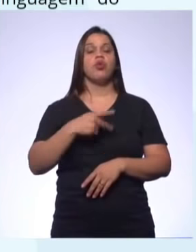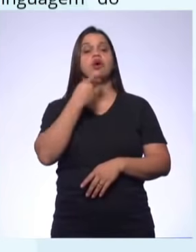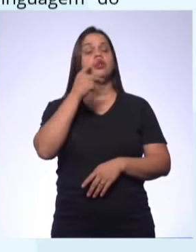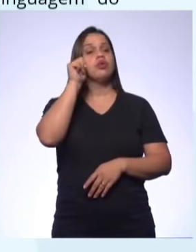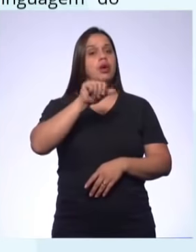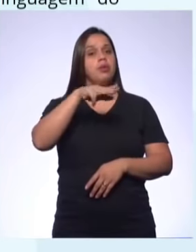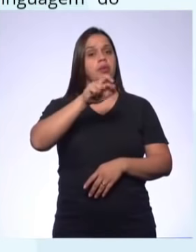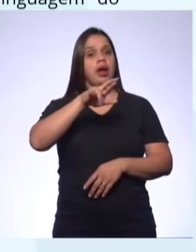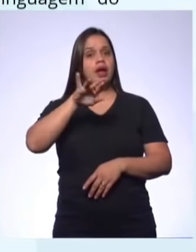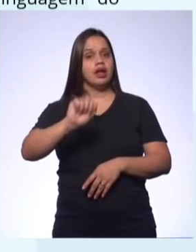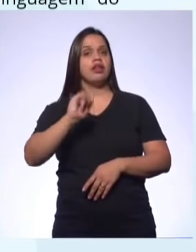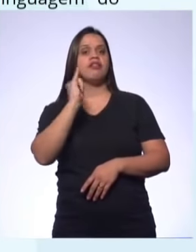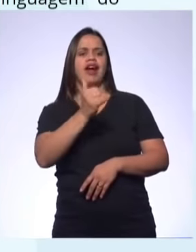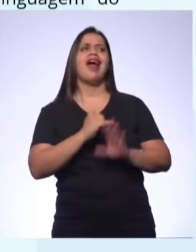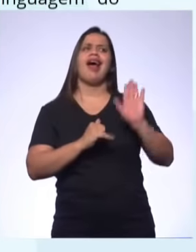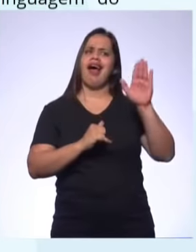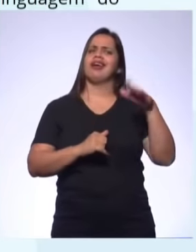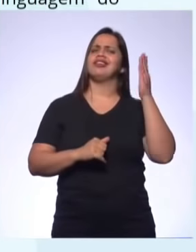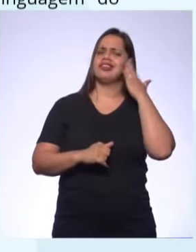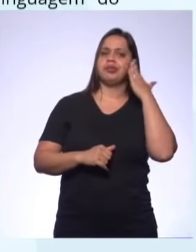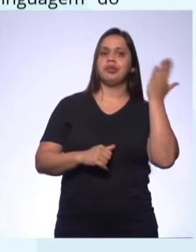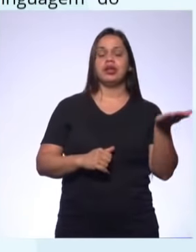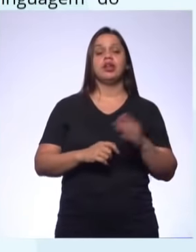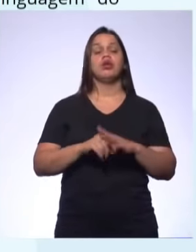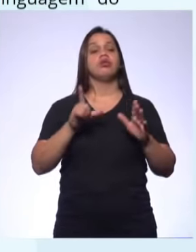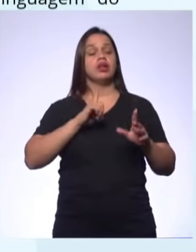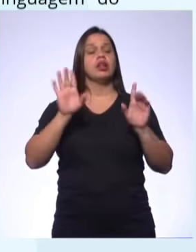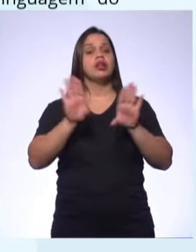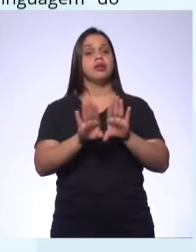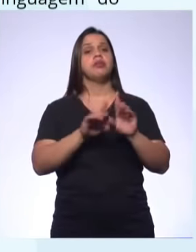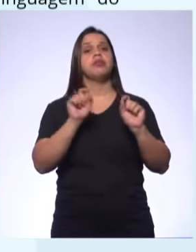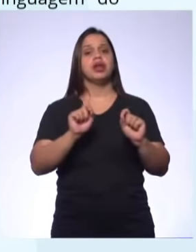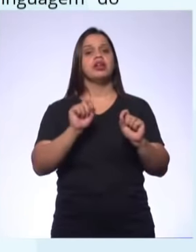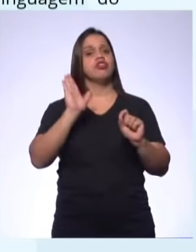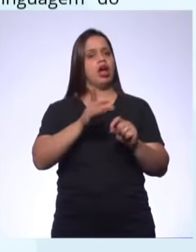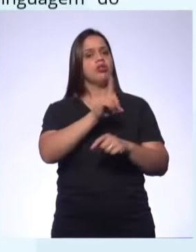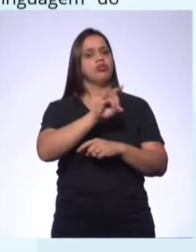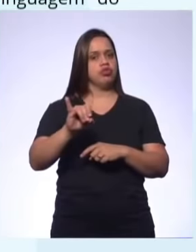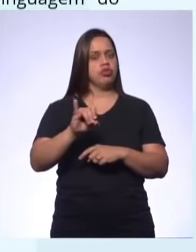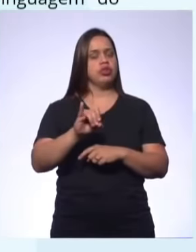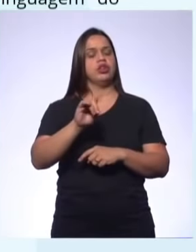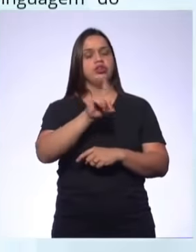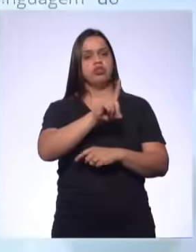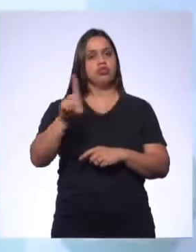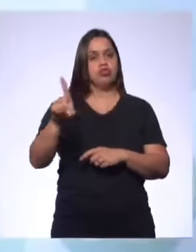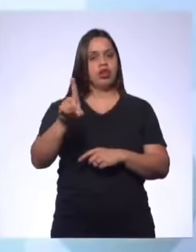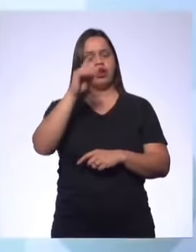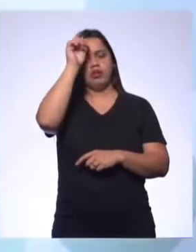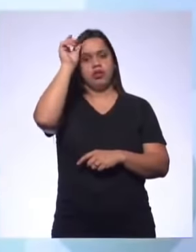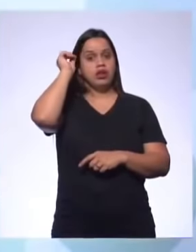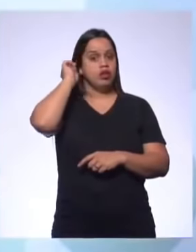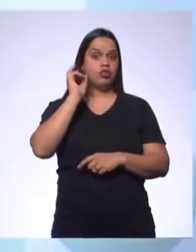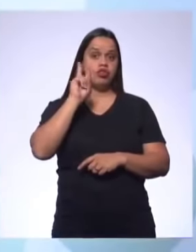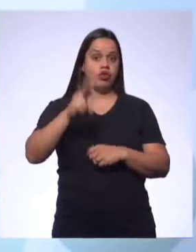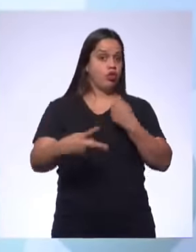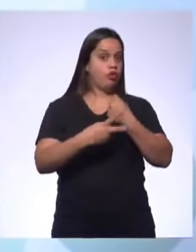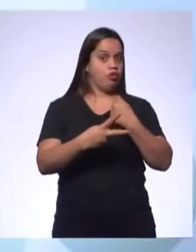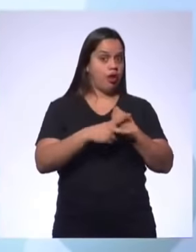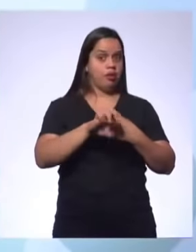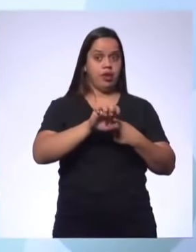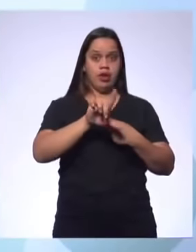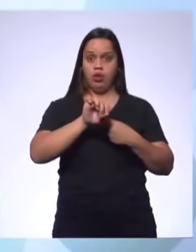disse, ah, isso eu já sabia, então eu posso ter também isso no discurso indireto. Então, eu tenho que prestar atenção que os verbos de elocução, eles